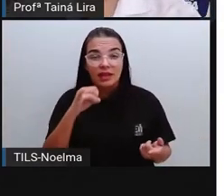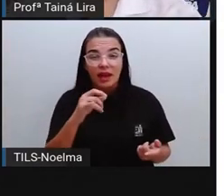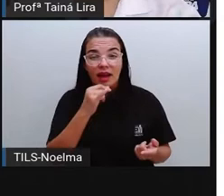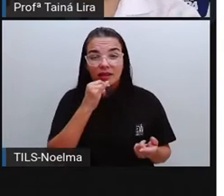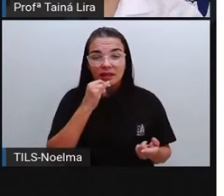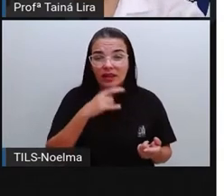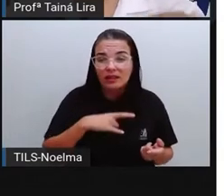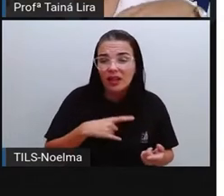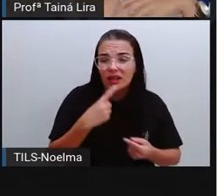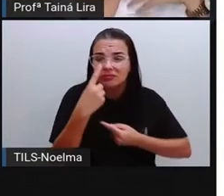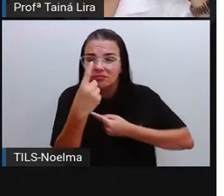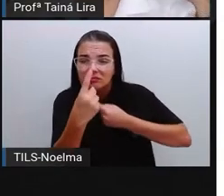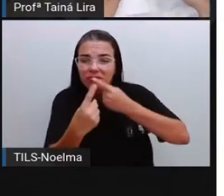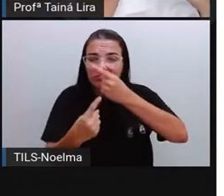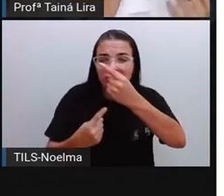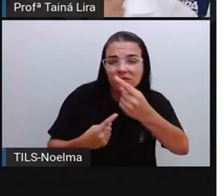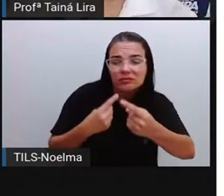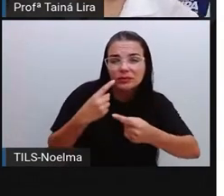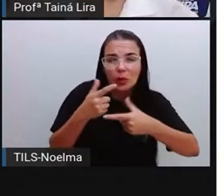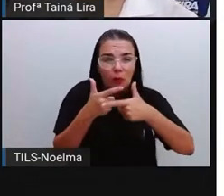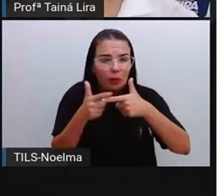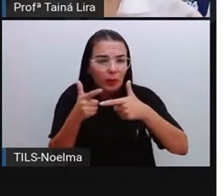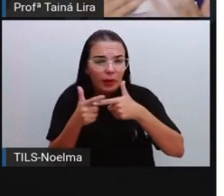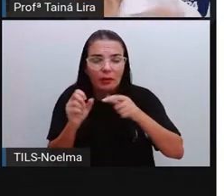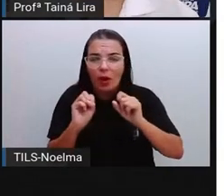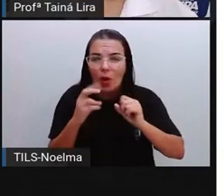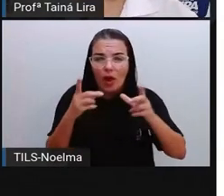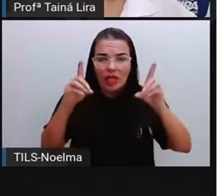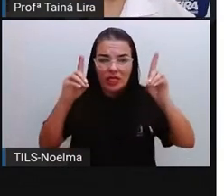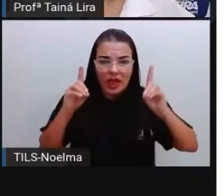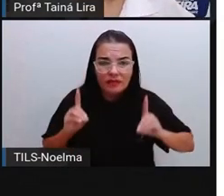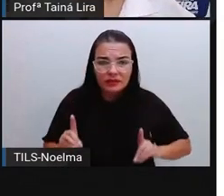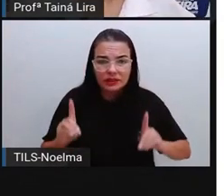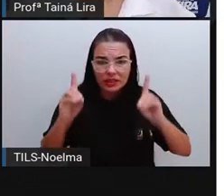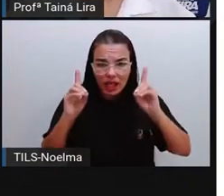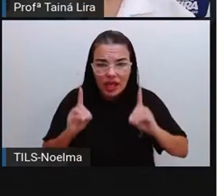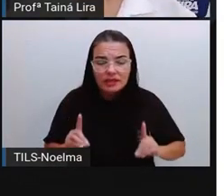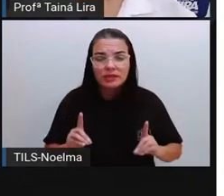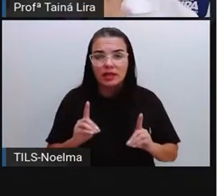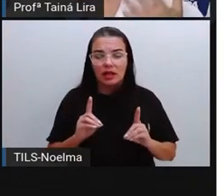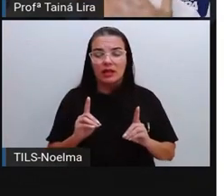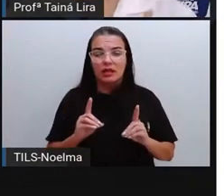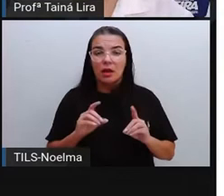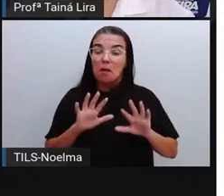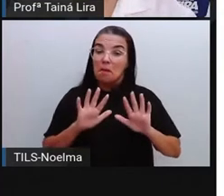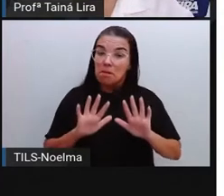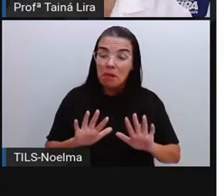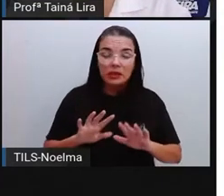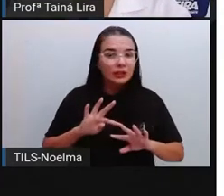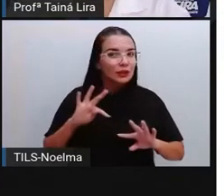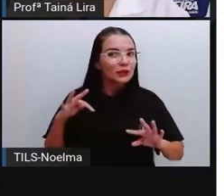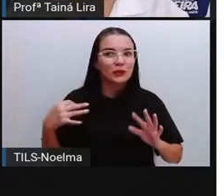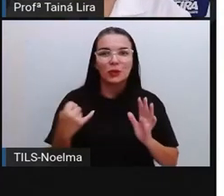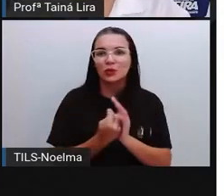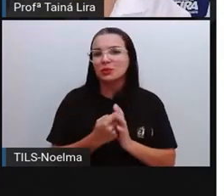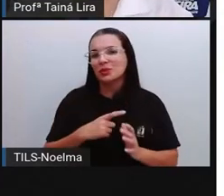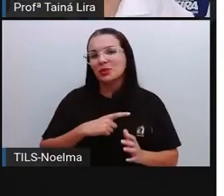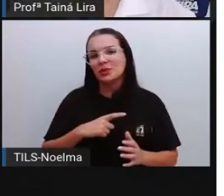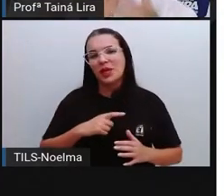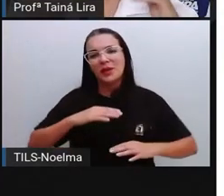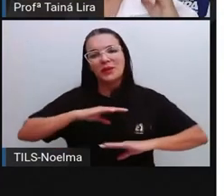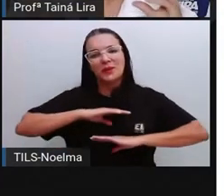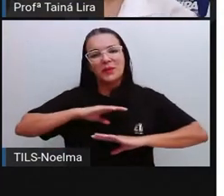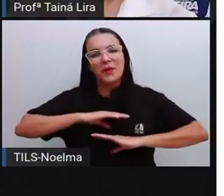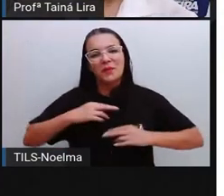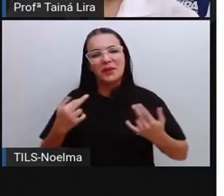tenha, né, que alguém tenha alguma deficiência, alguma síndrome, tá? Mas todos nós temos os nossos órgãos,